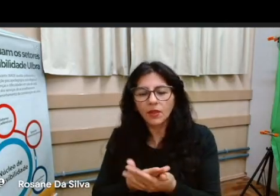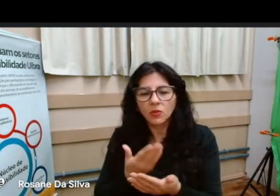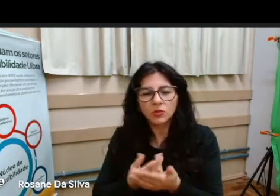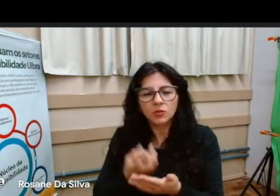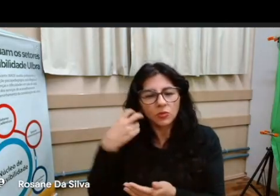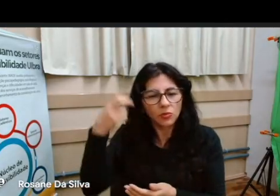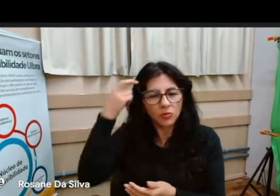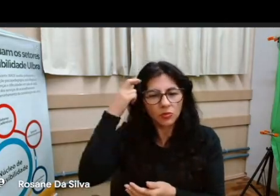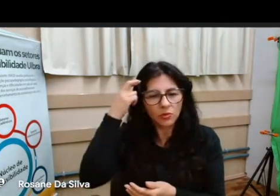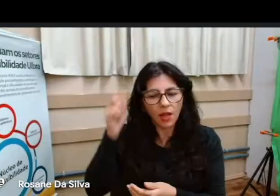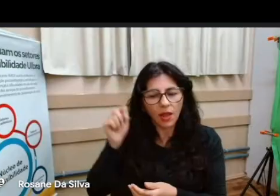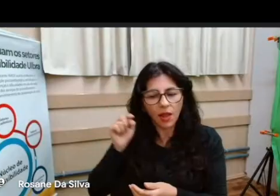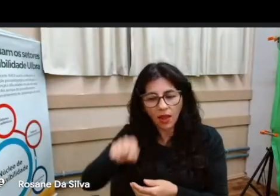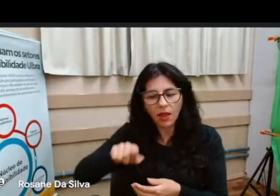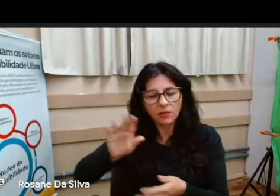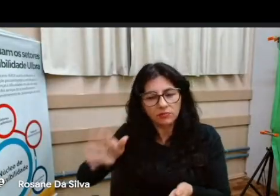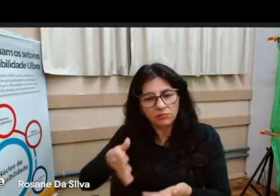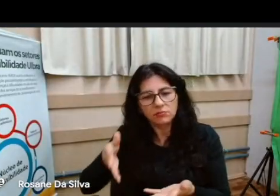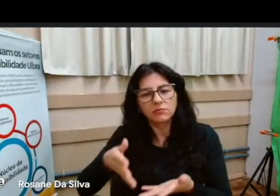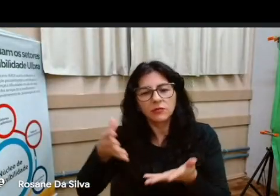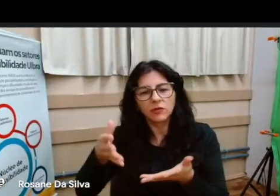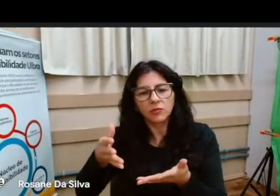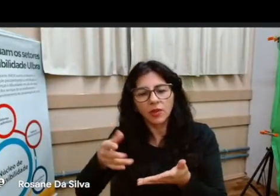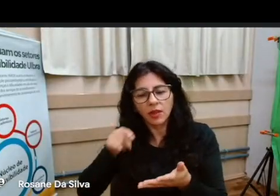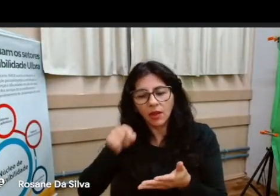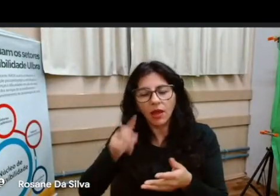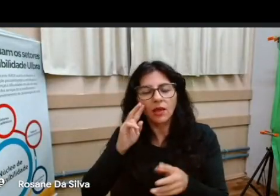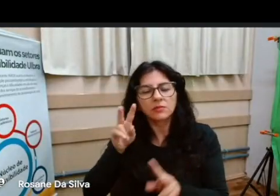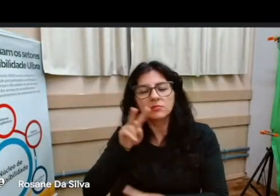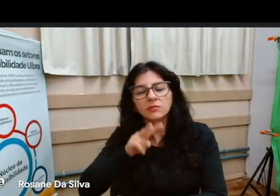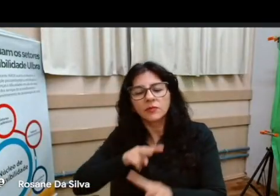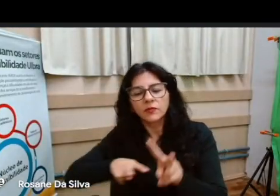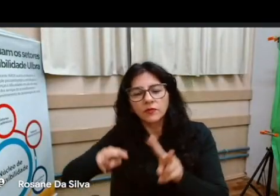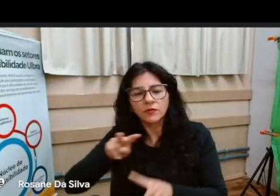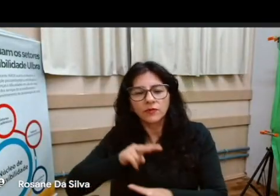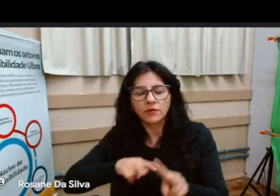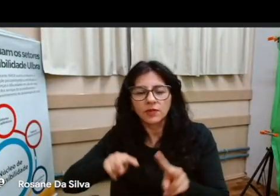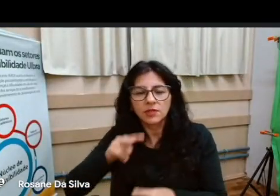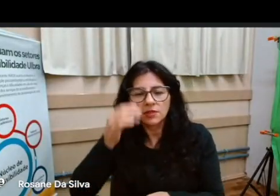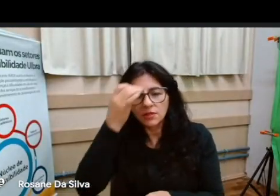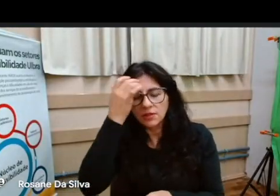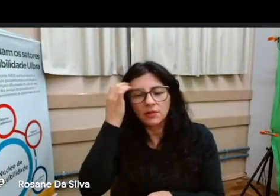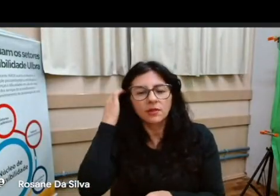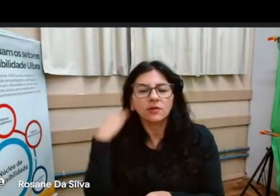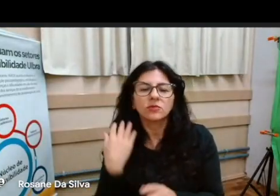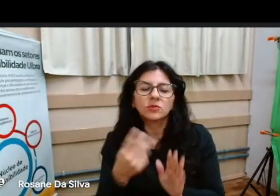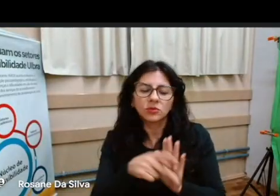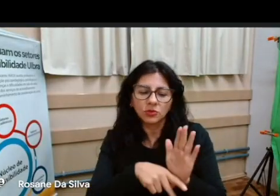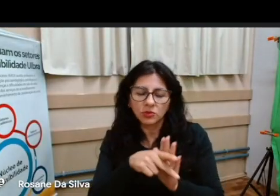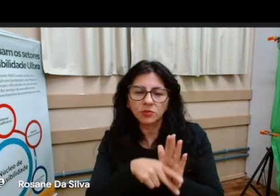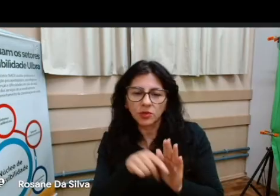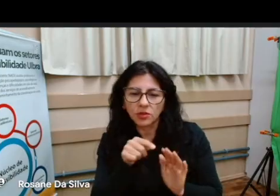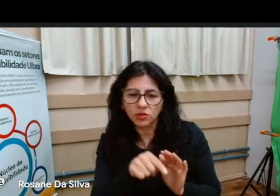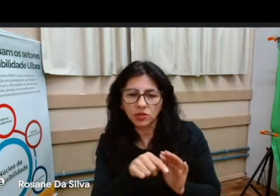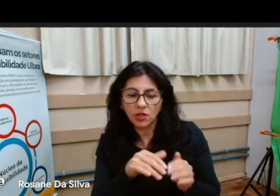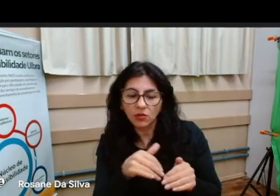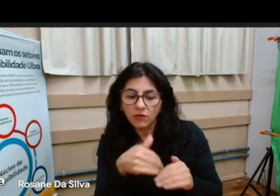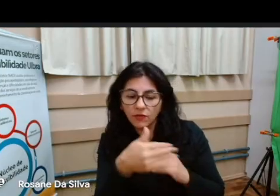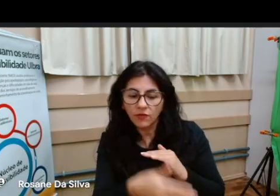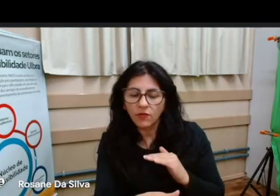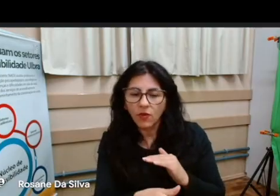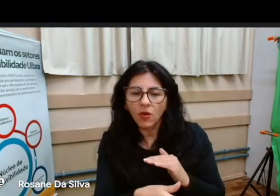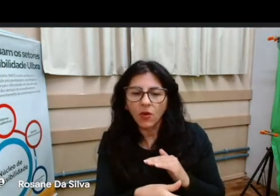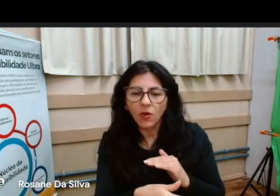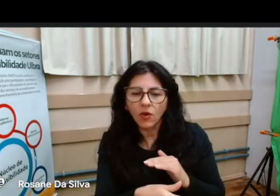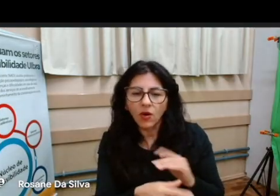os estudos culturais fomentam isso eu acho que essa visão Como eu disse aí inclusive tanto nos projetos